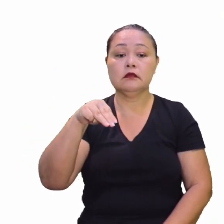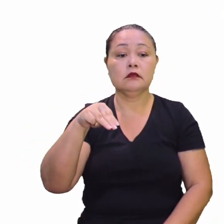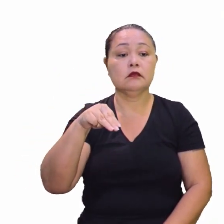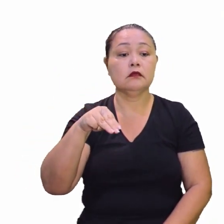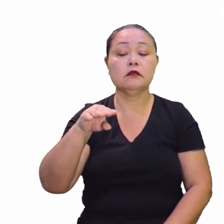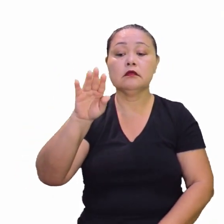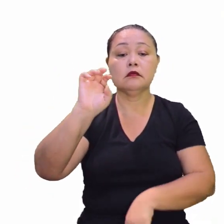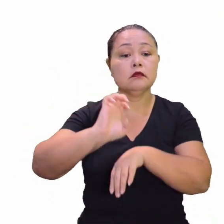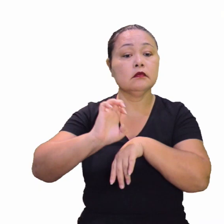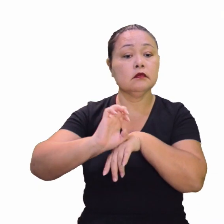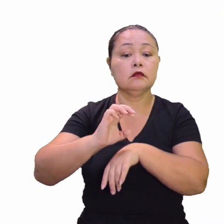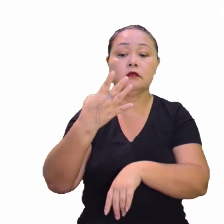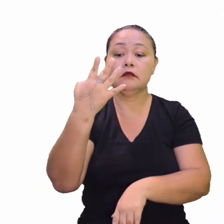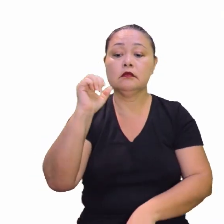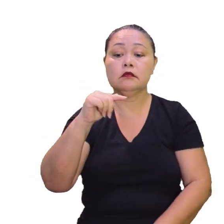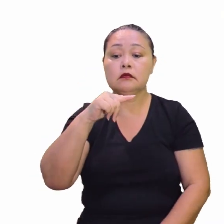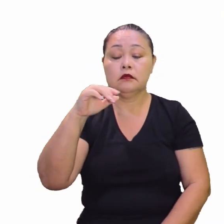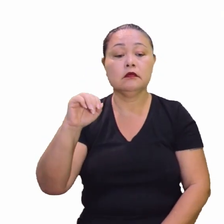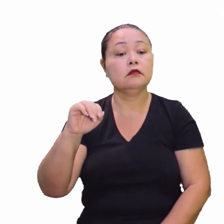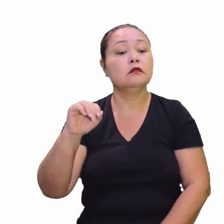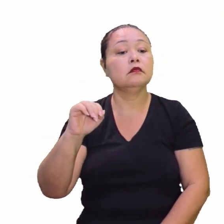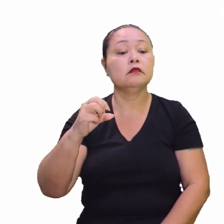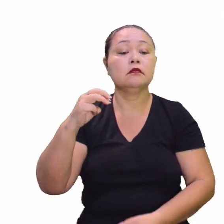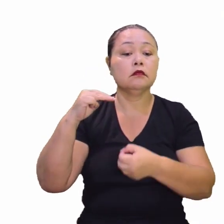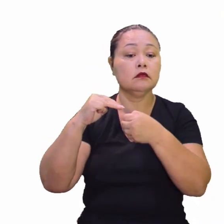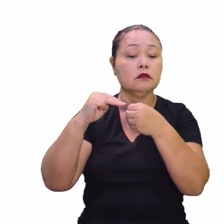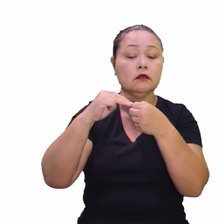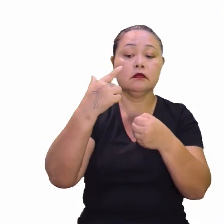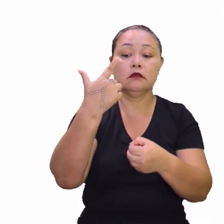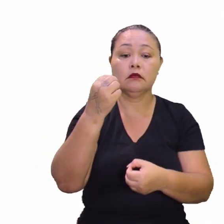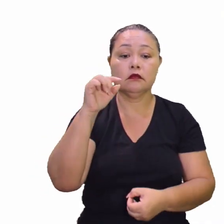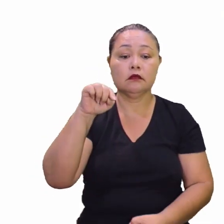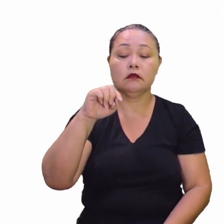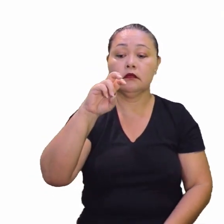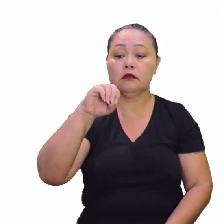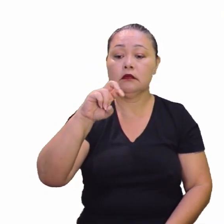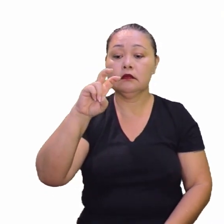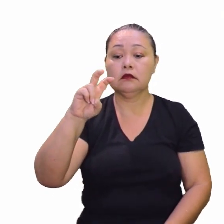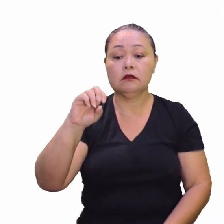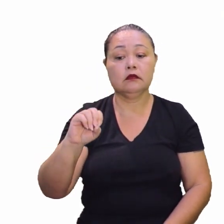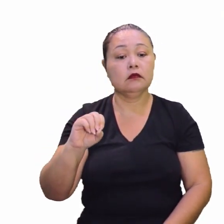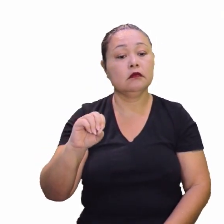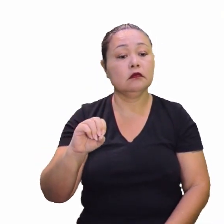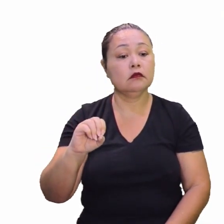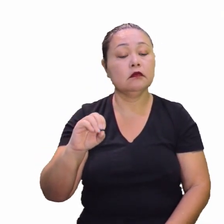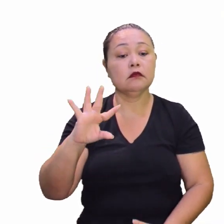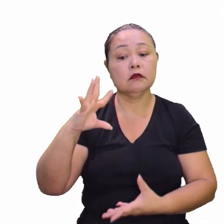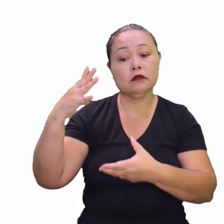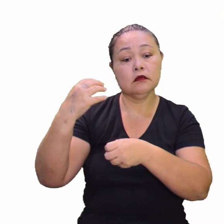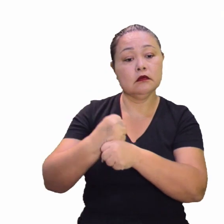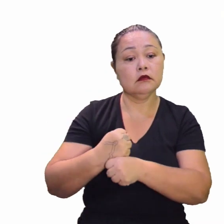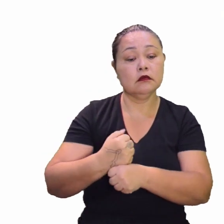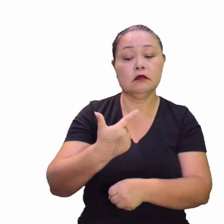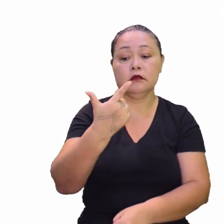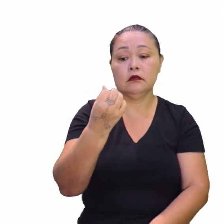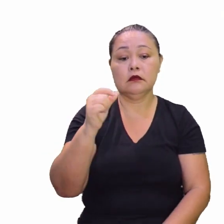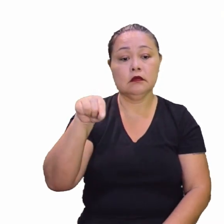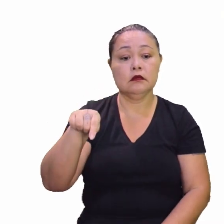quilômetros. Estaduais. 4.700. Municipais. 20.050. Temos um total